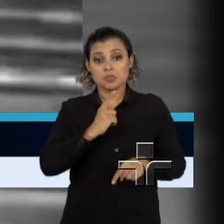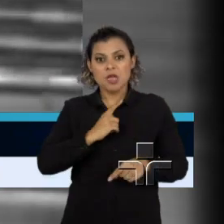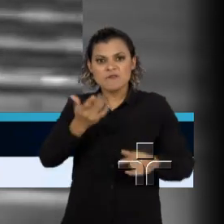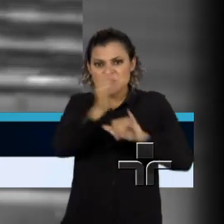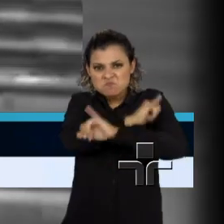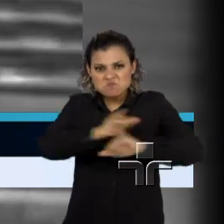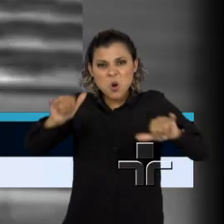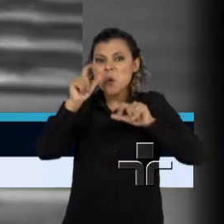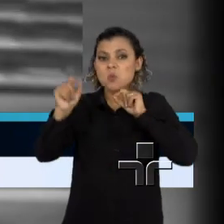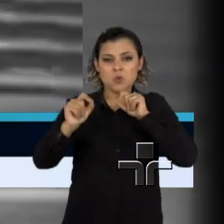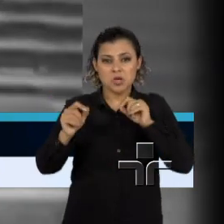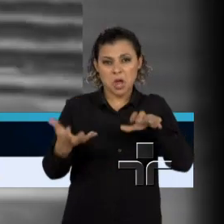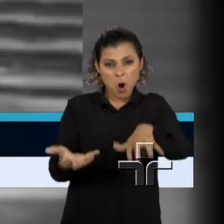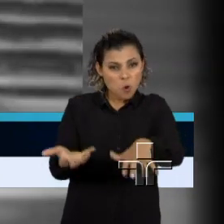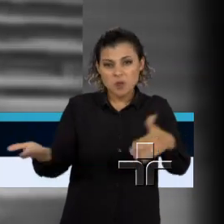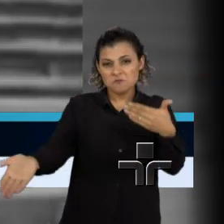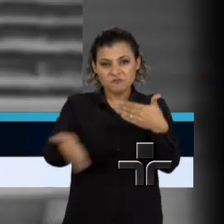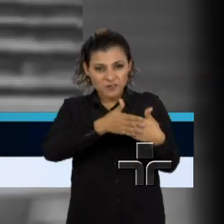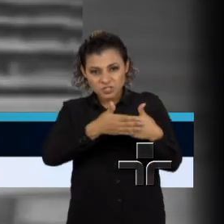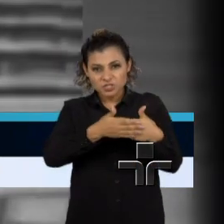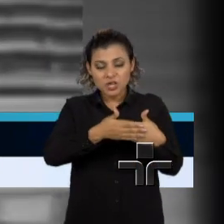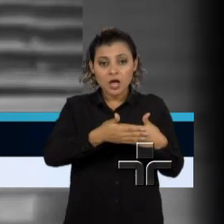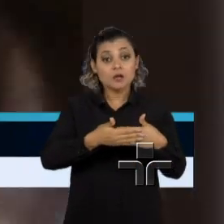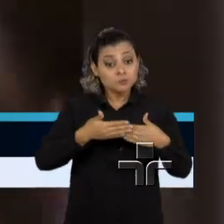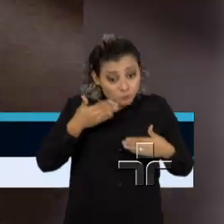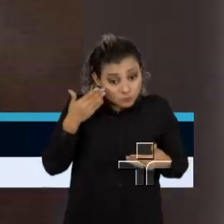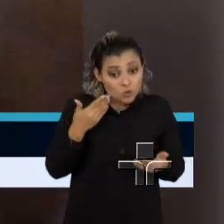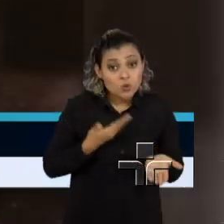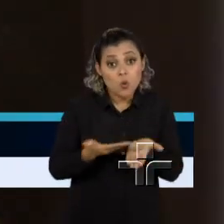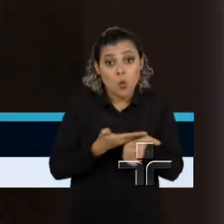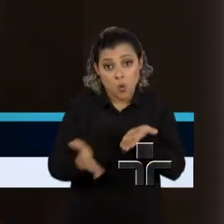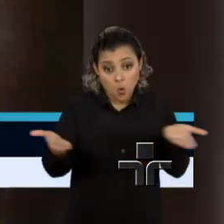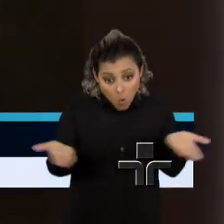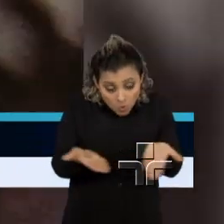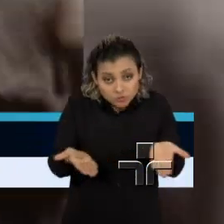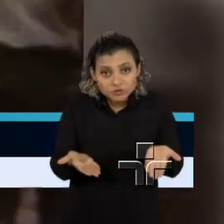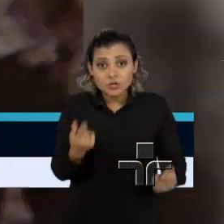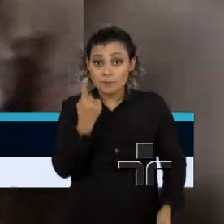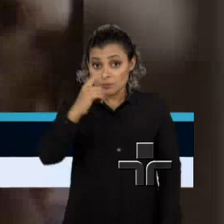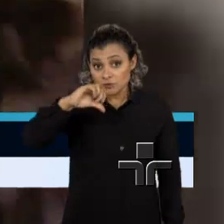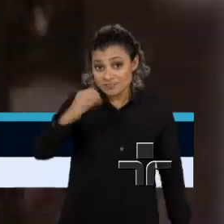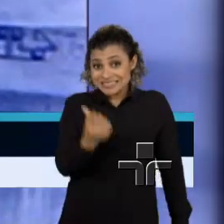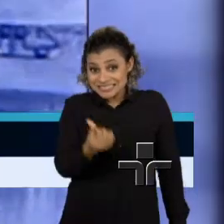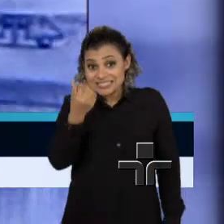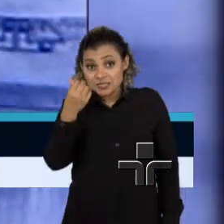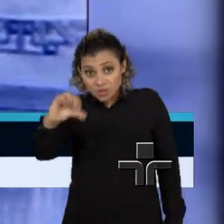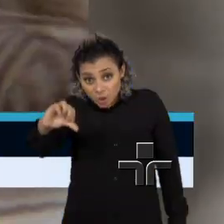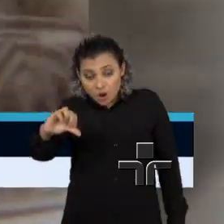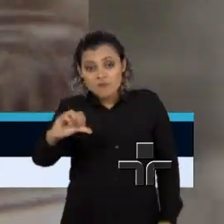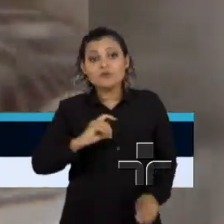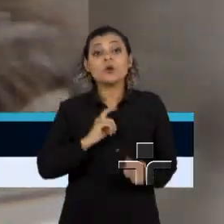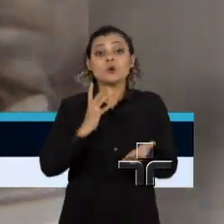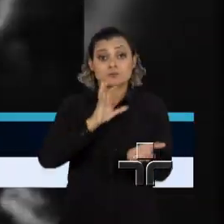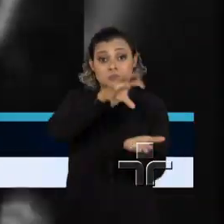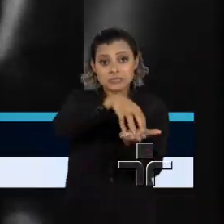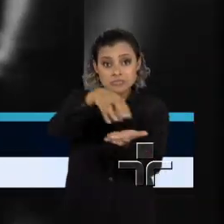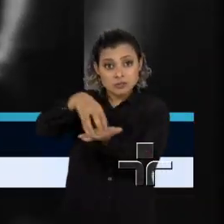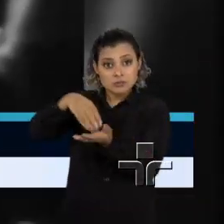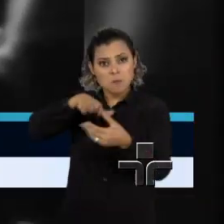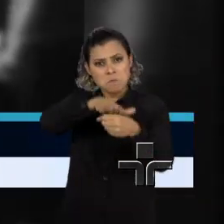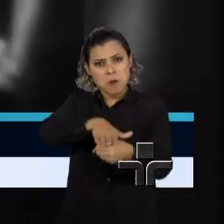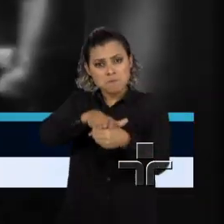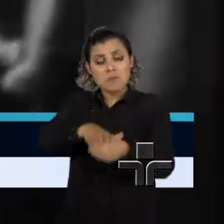o recesso do Congresso Nacional a partir desta data. Em 1969, órgãos de repressão,